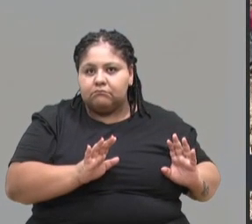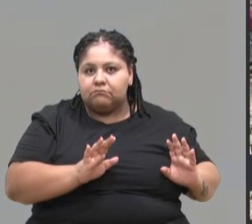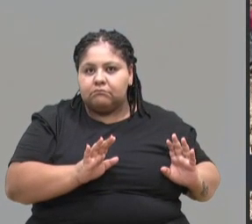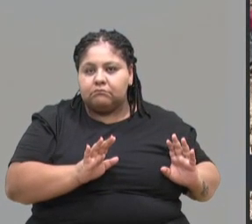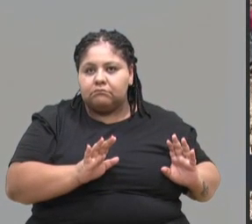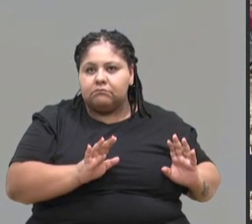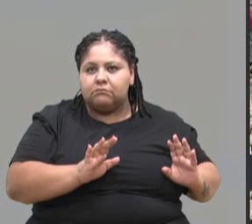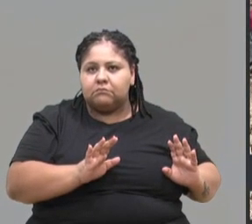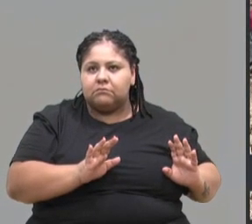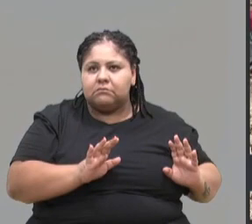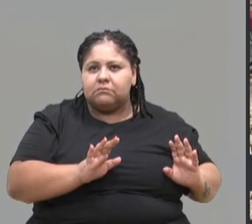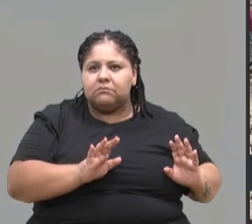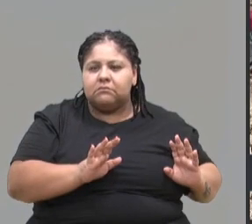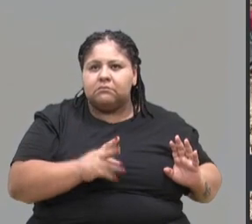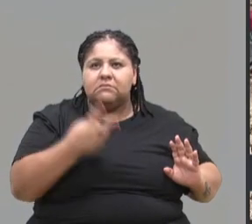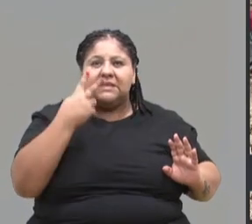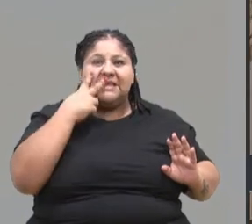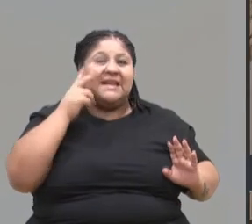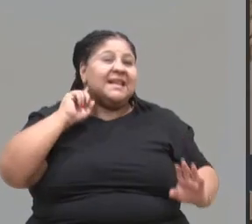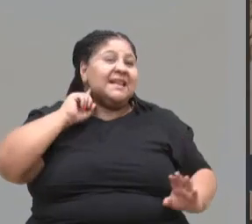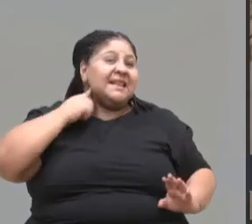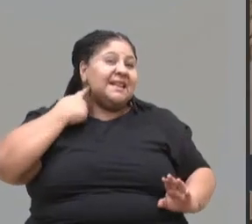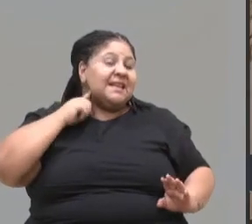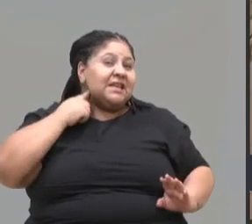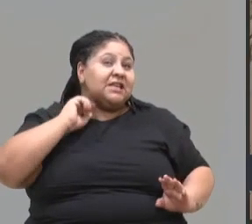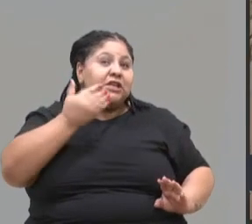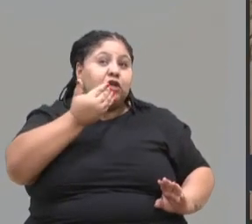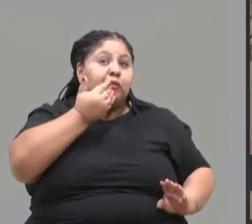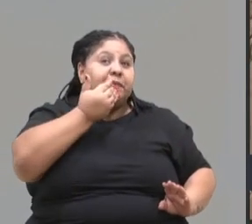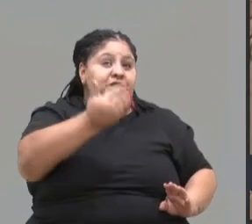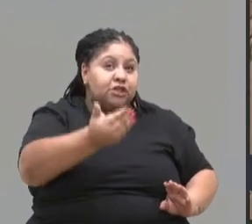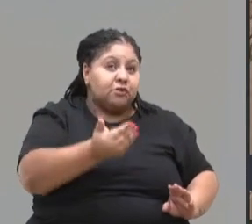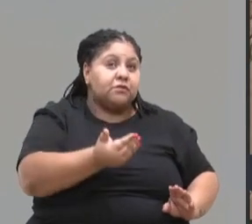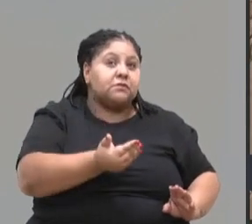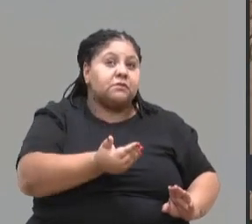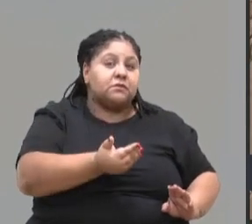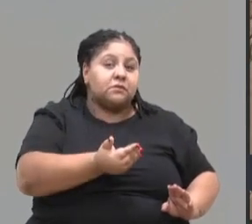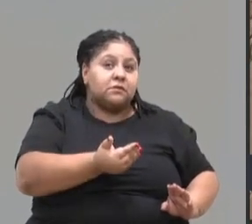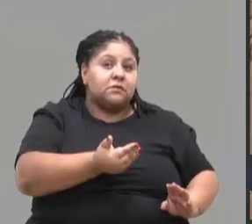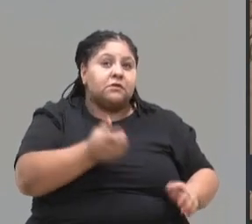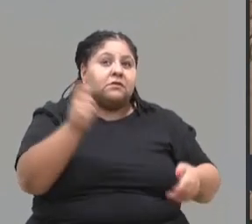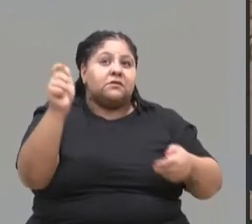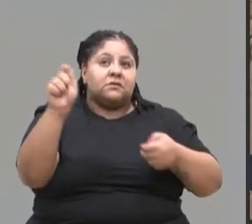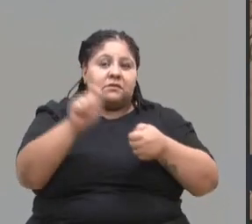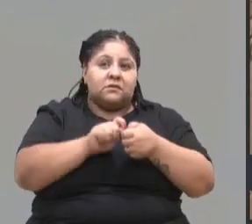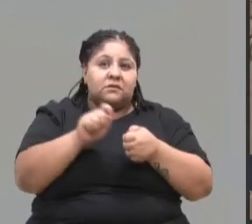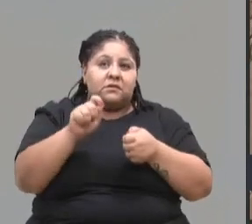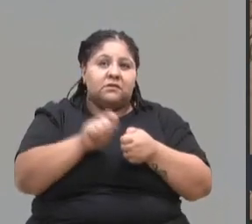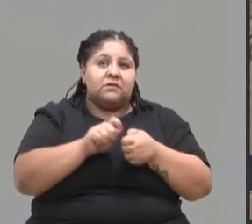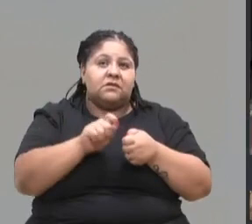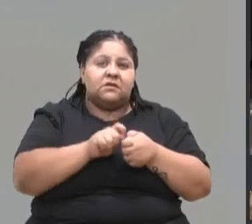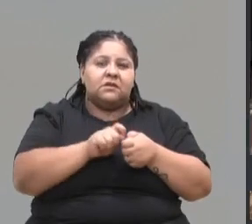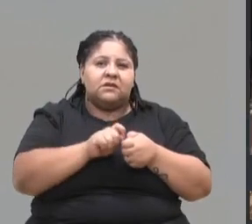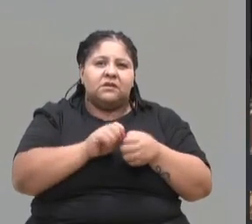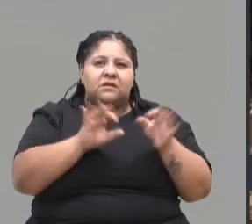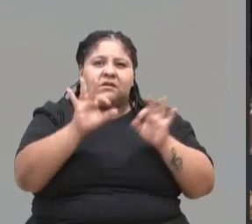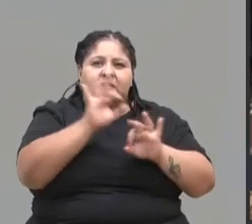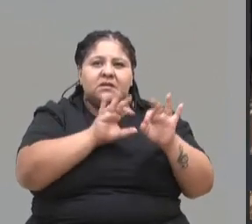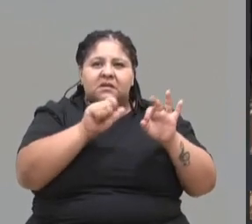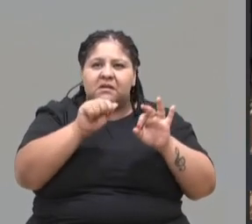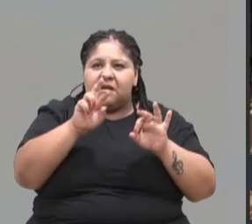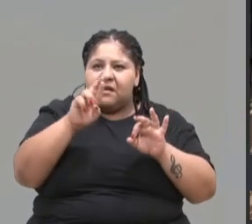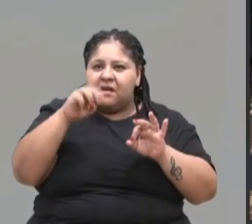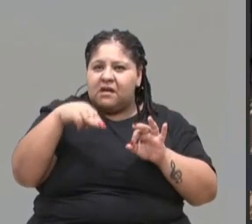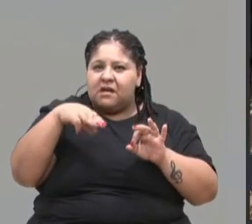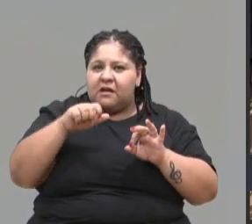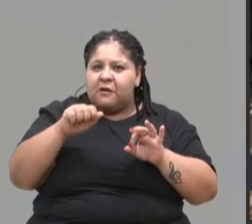Vocês podem ver ali lixo. Solicitamos que fosse feito aquelas armadilhas para pegar as pessoas